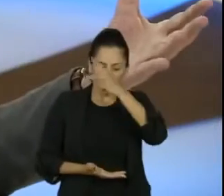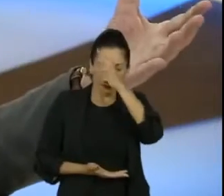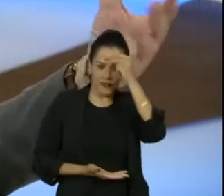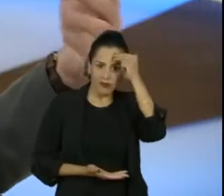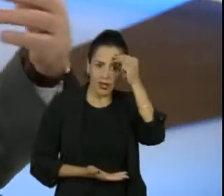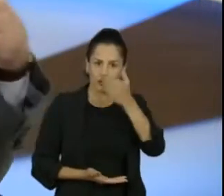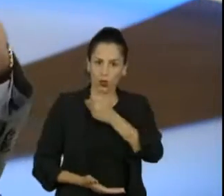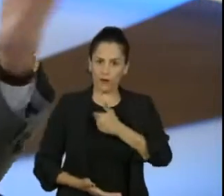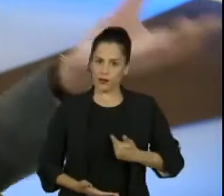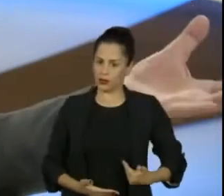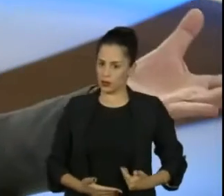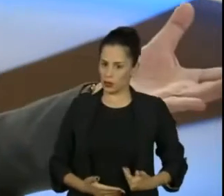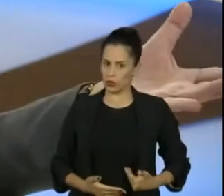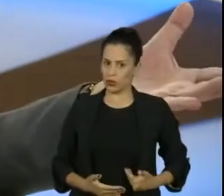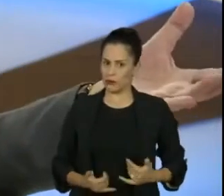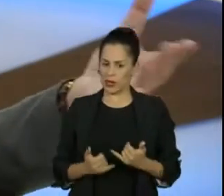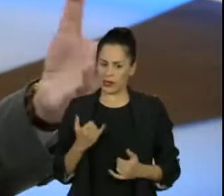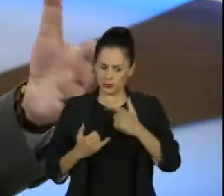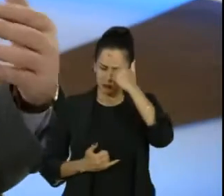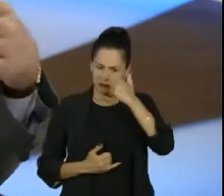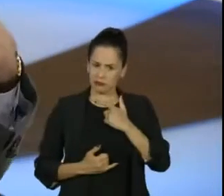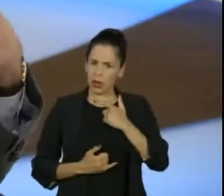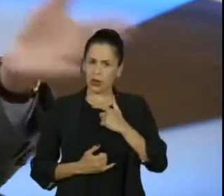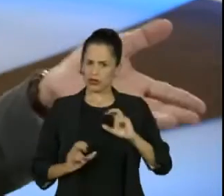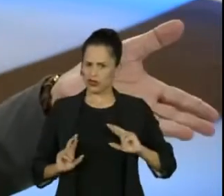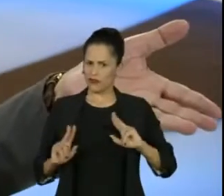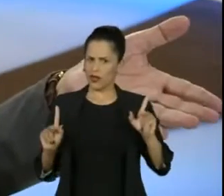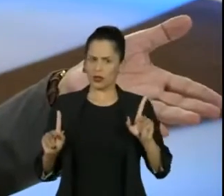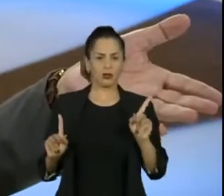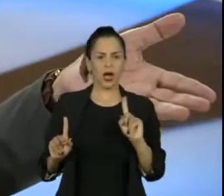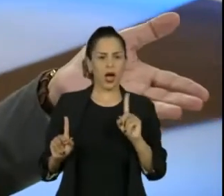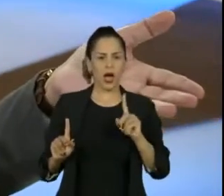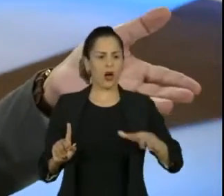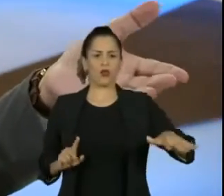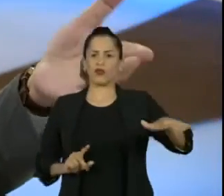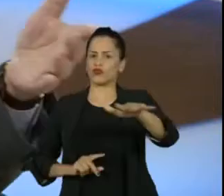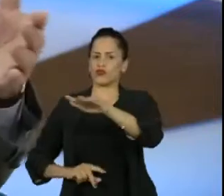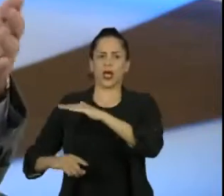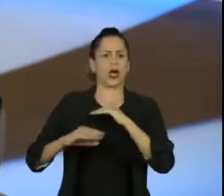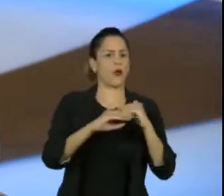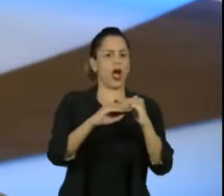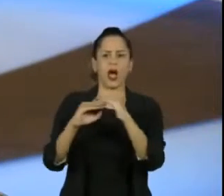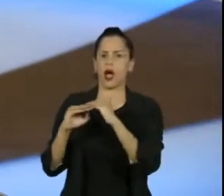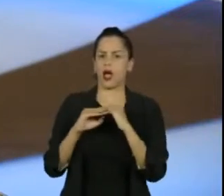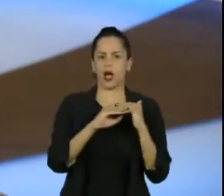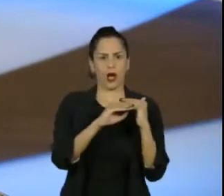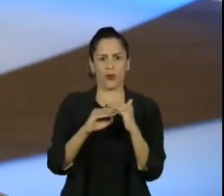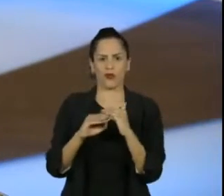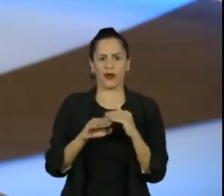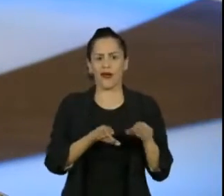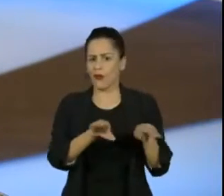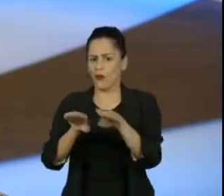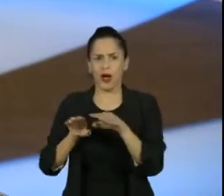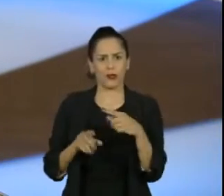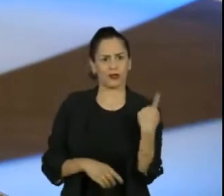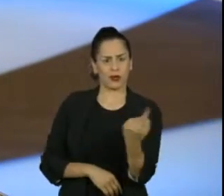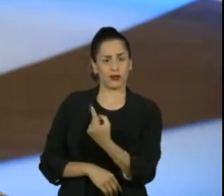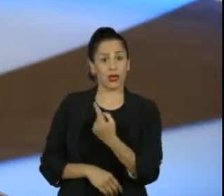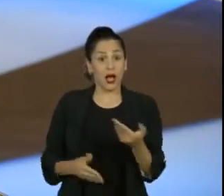um lugar que a gente é diferente. Não, nós somos todos iguais. Então, nós estamos à beira de uma